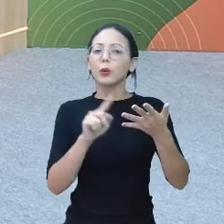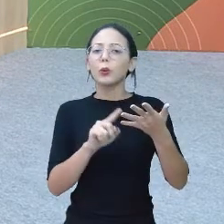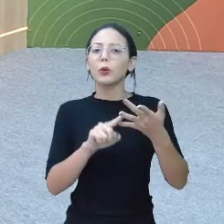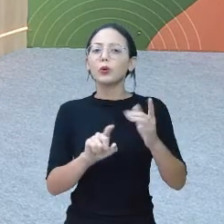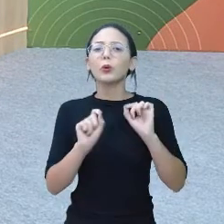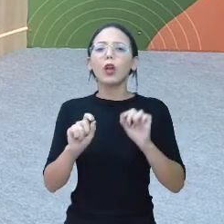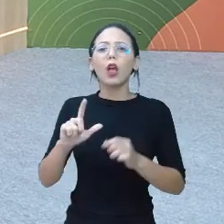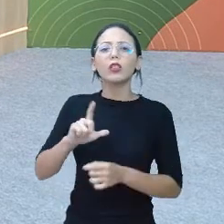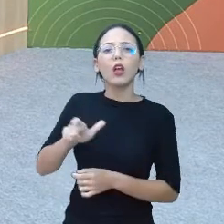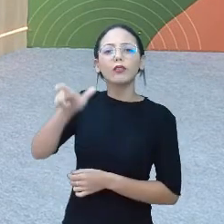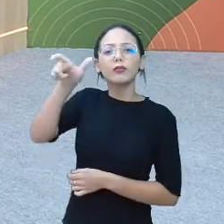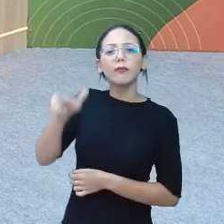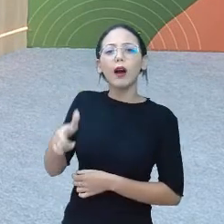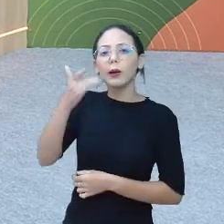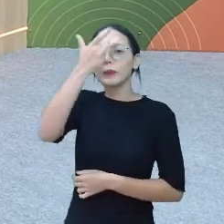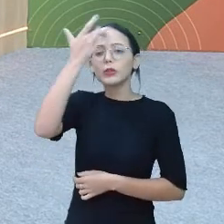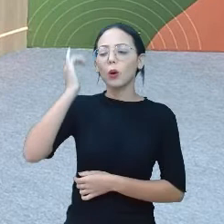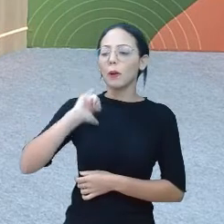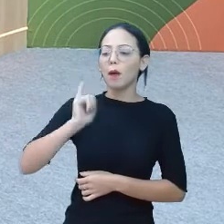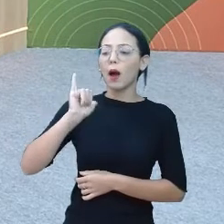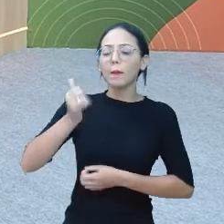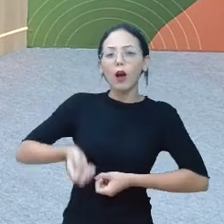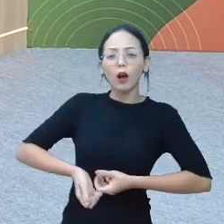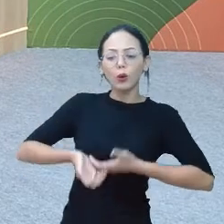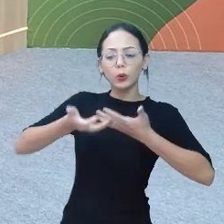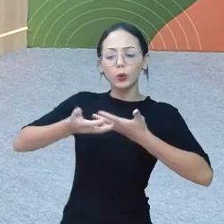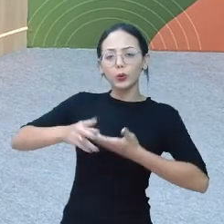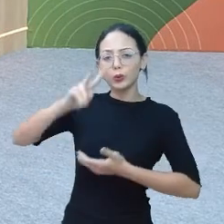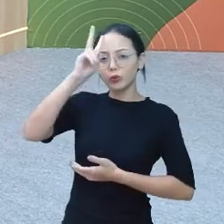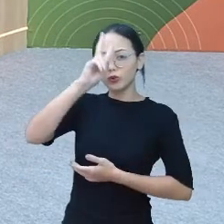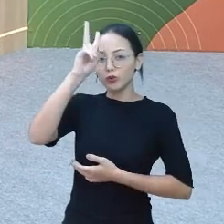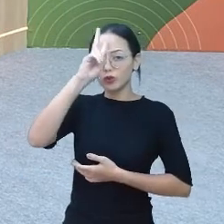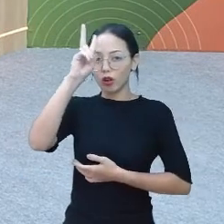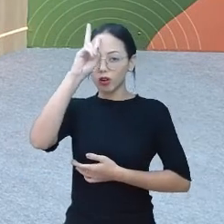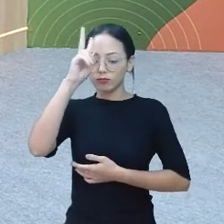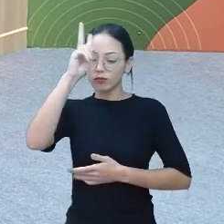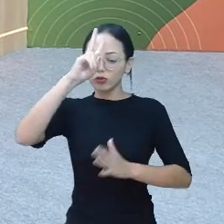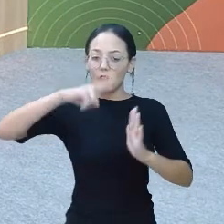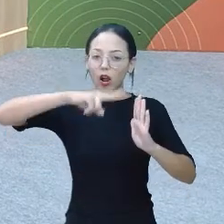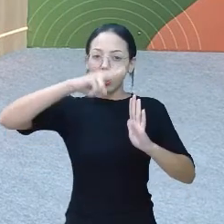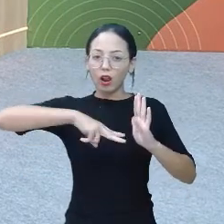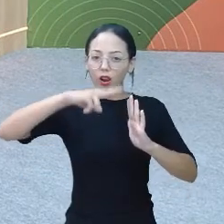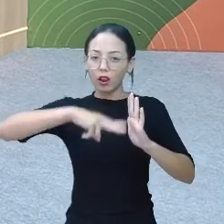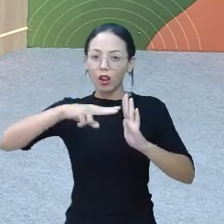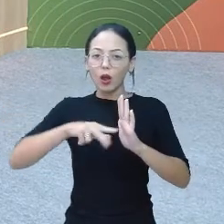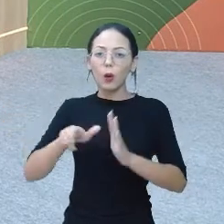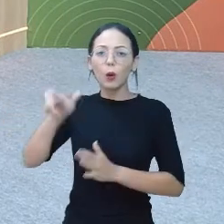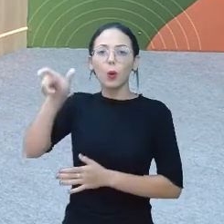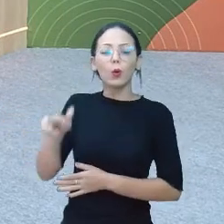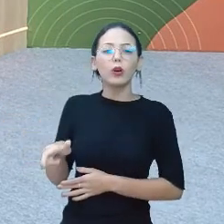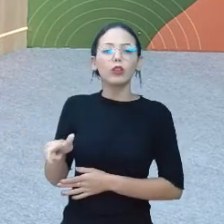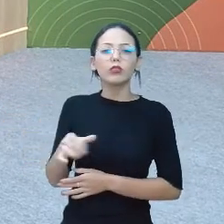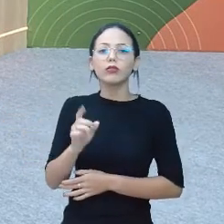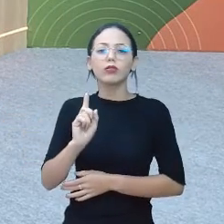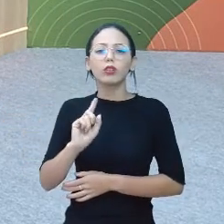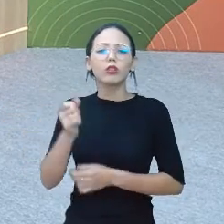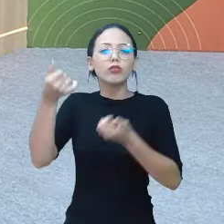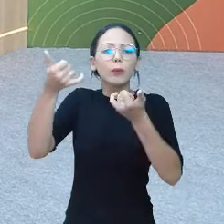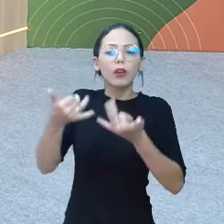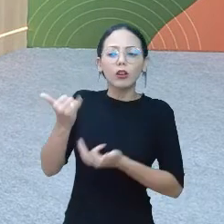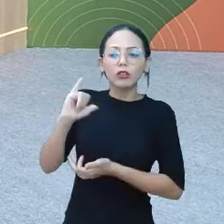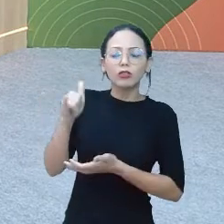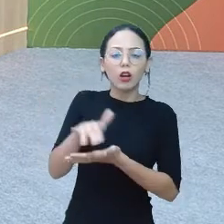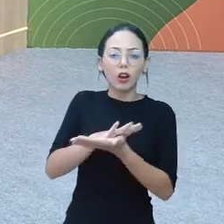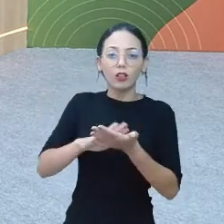um narrador, essa pessoa que conta a história. Nesse caso da historinha que a gente contou aqui agora, o seu Francisco não estava contando a história, então